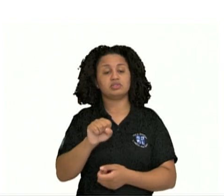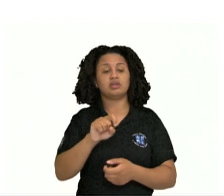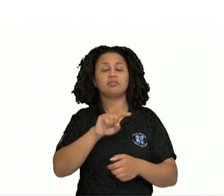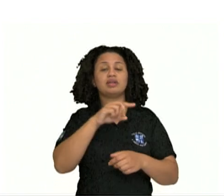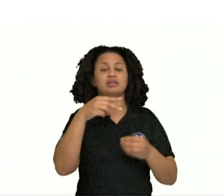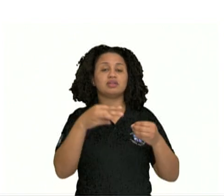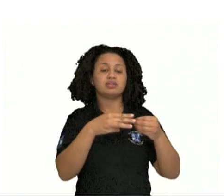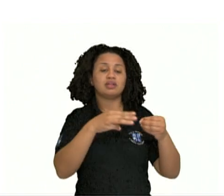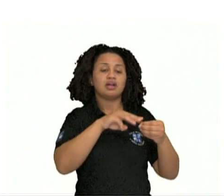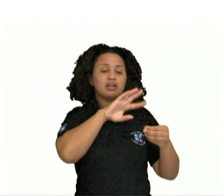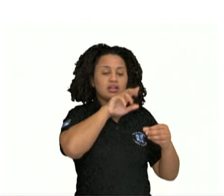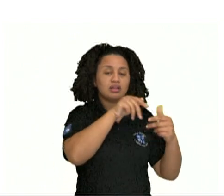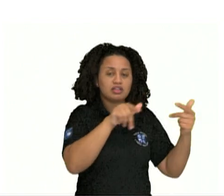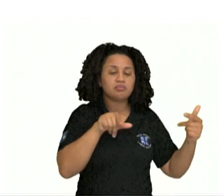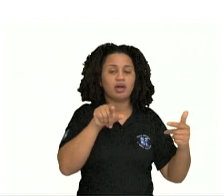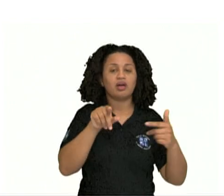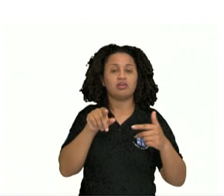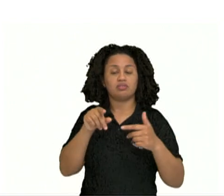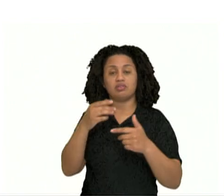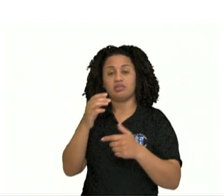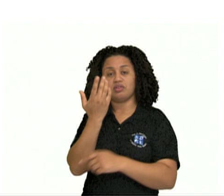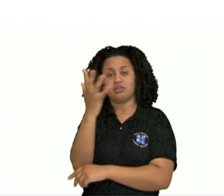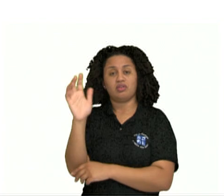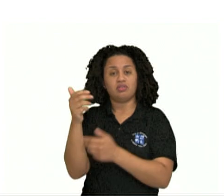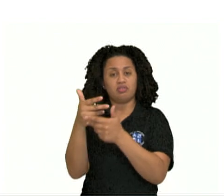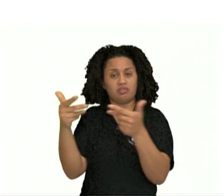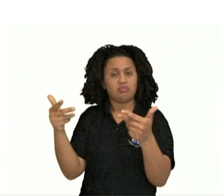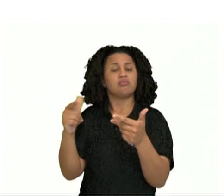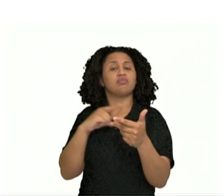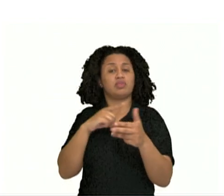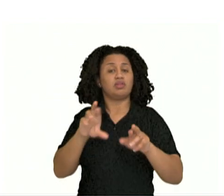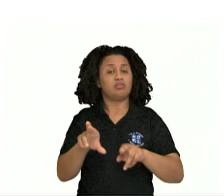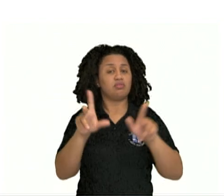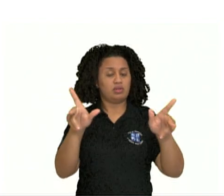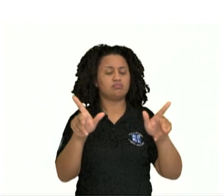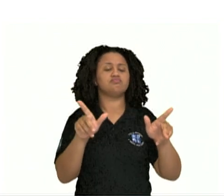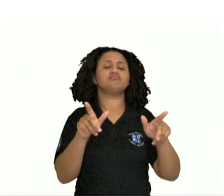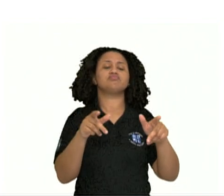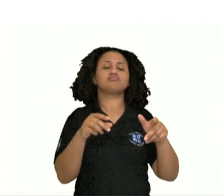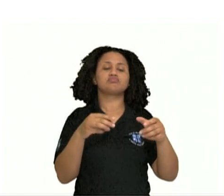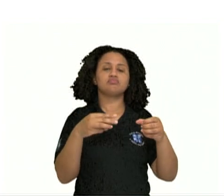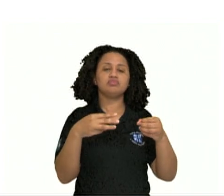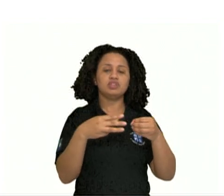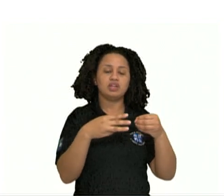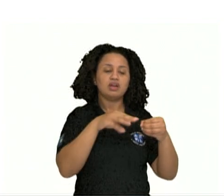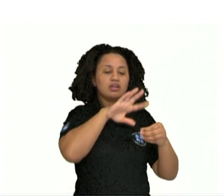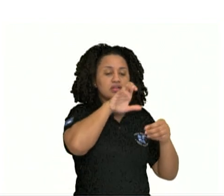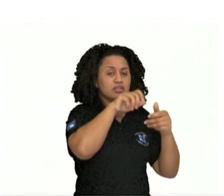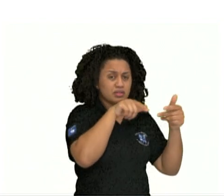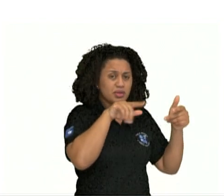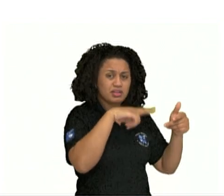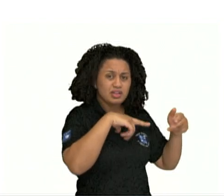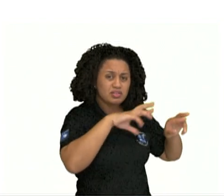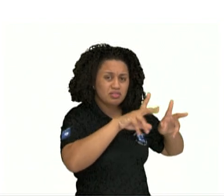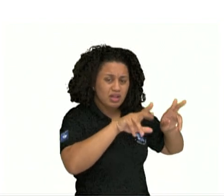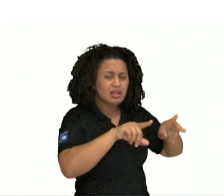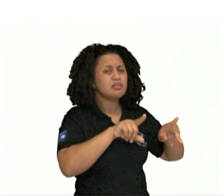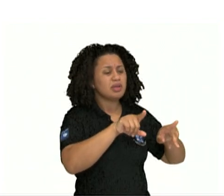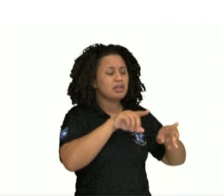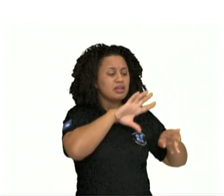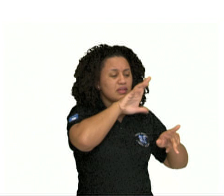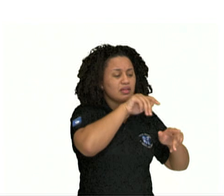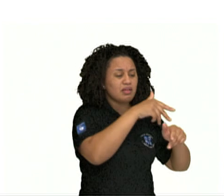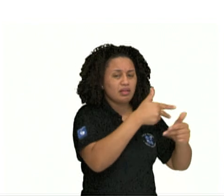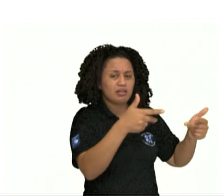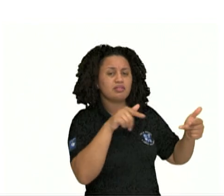vegetais possuem diferenças essenciais bom vamos entender o seguinte né mesmo dentro de uma célula animal já existem diferenças imagine